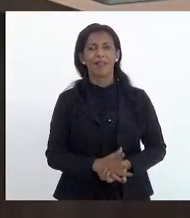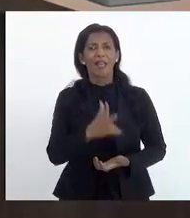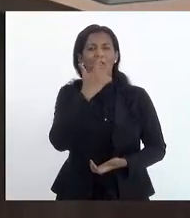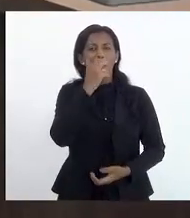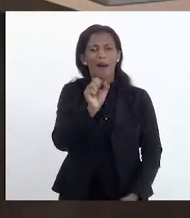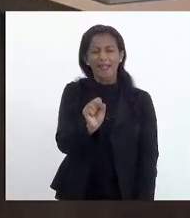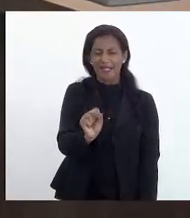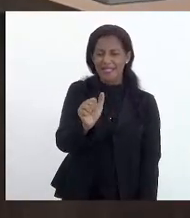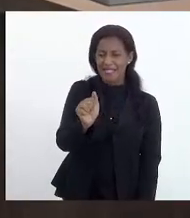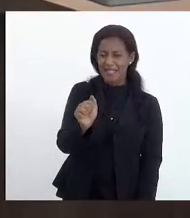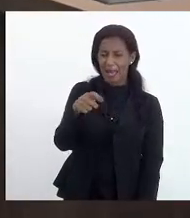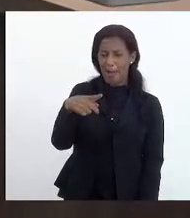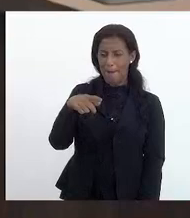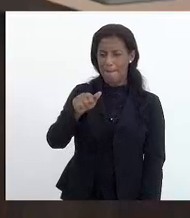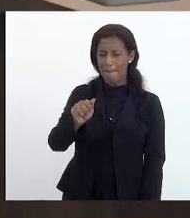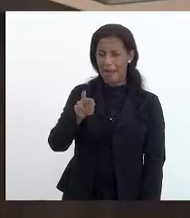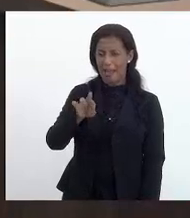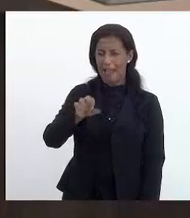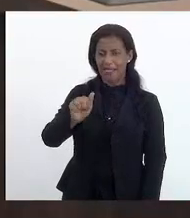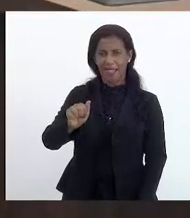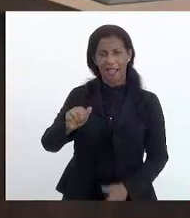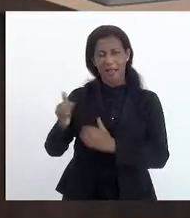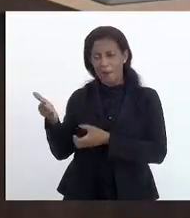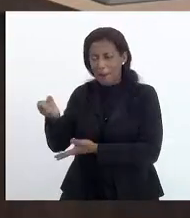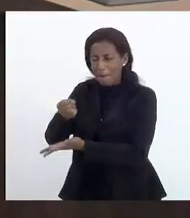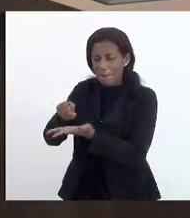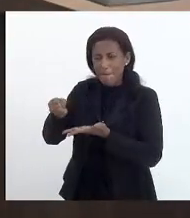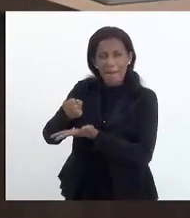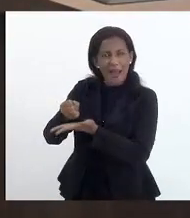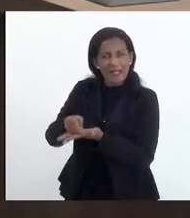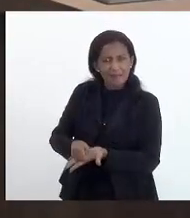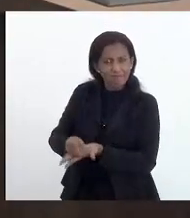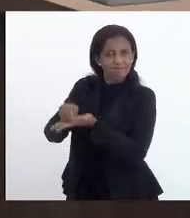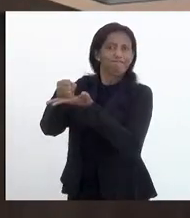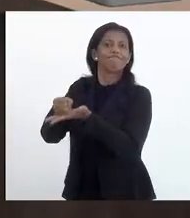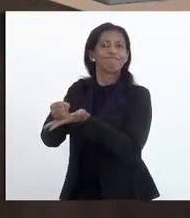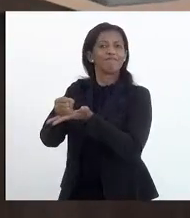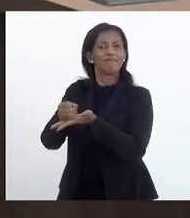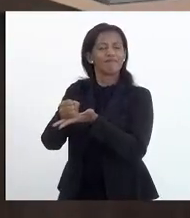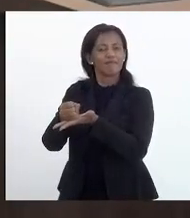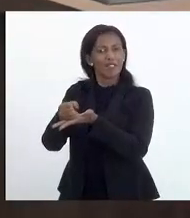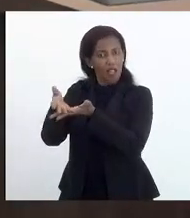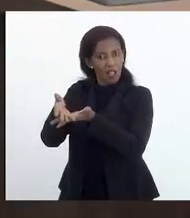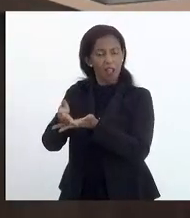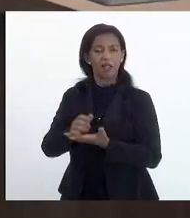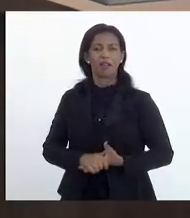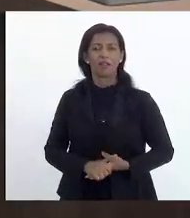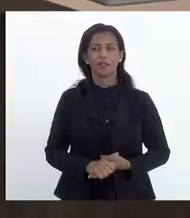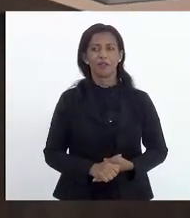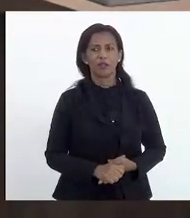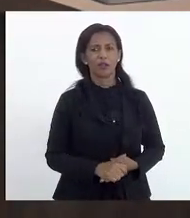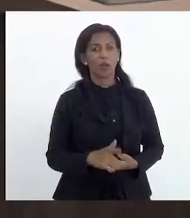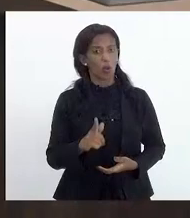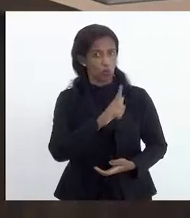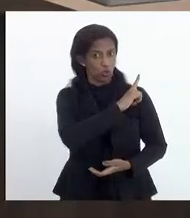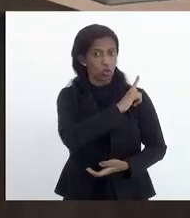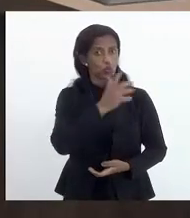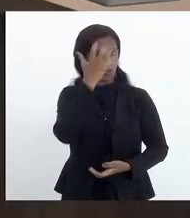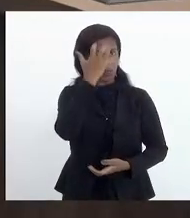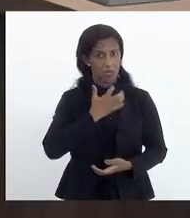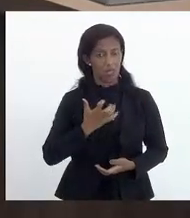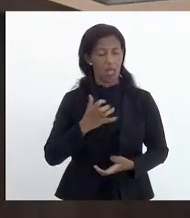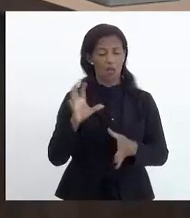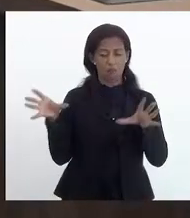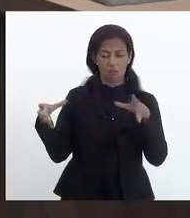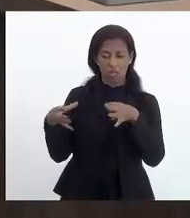sapata da construção do Complexo Industrial da Saúde, o Biotério Central da UF, o reitor Antônio Cláudio Nóbrega. É um gestor muito sério, uma equipe